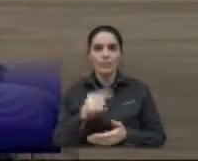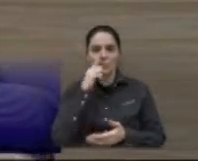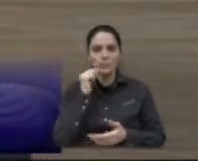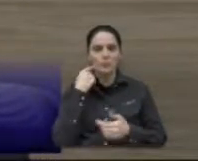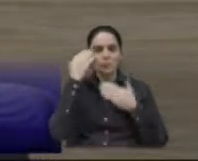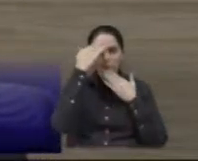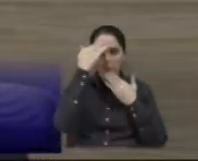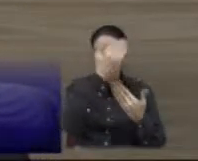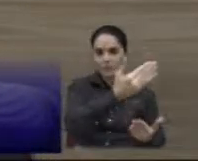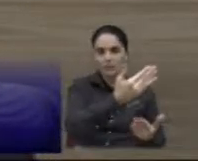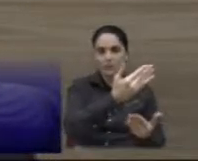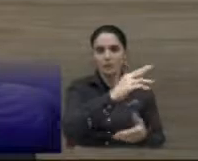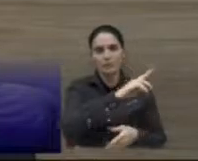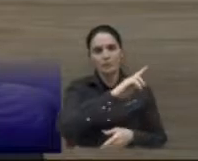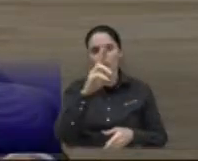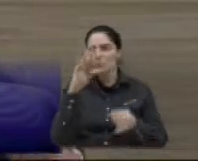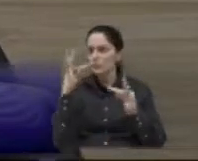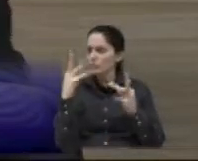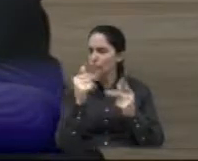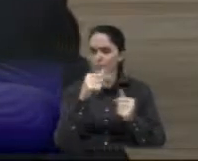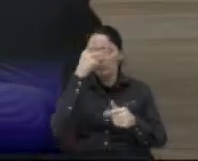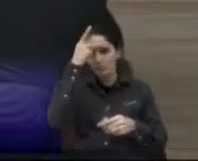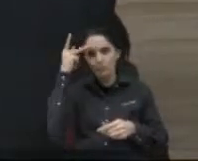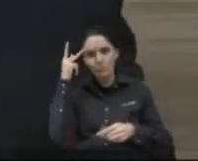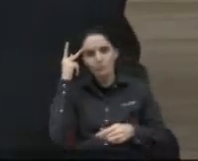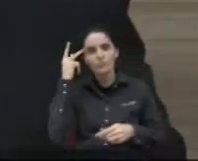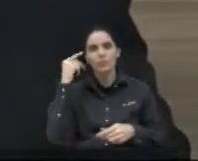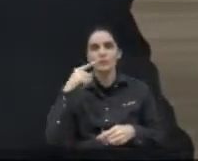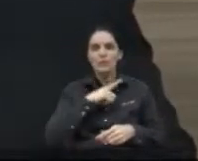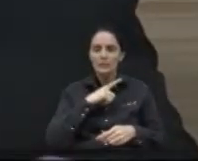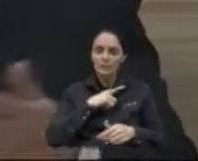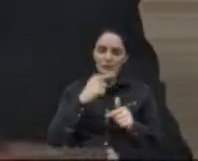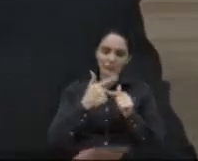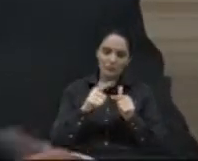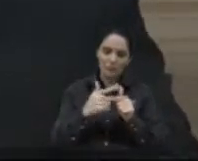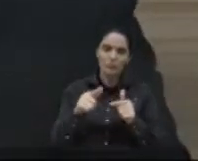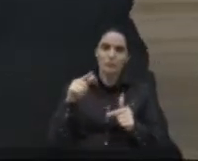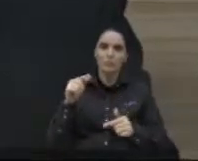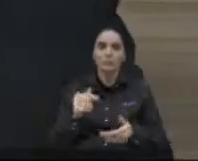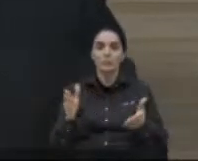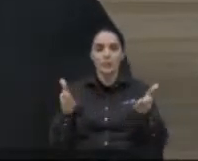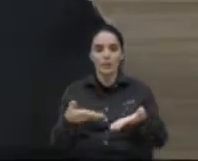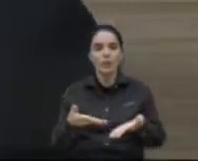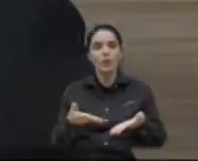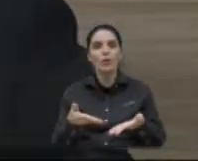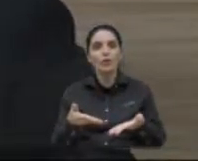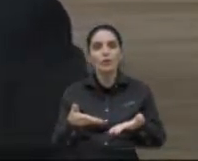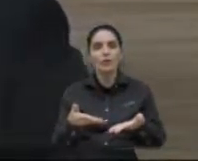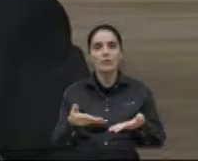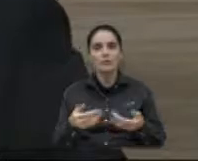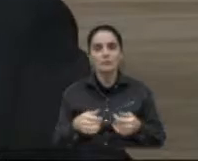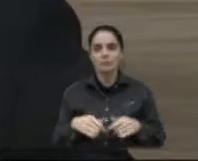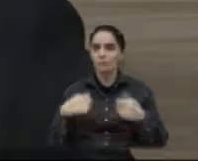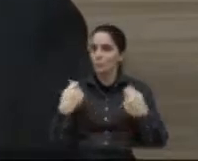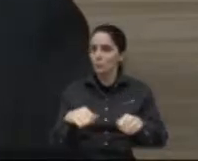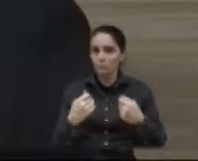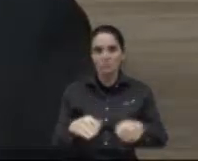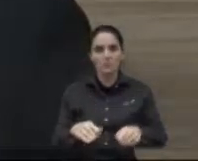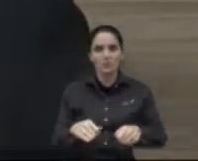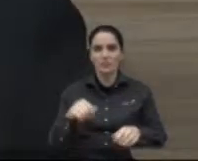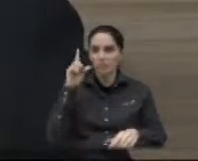nome de todas estas pessoas que passam por esta dificuldade e que de agora em diante não terão mais que